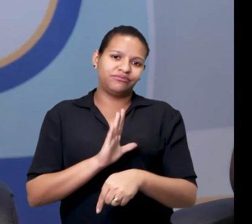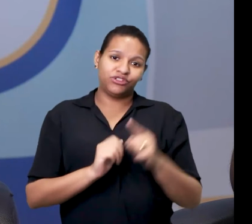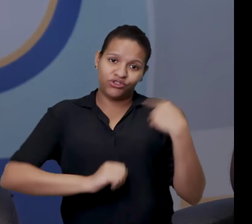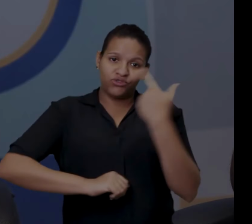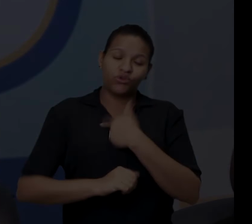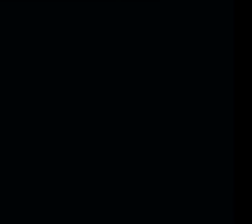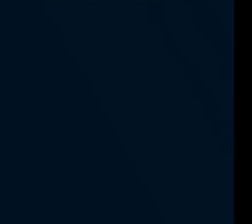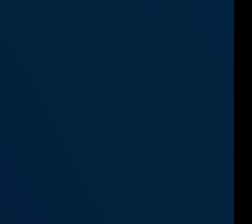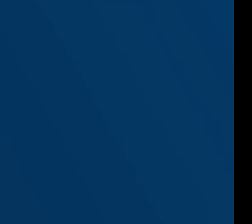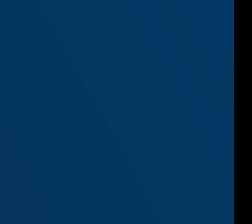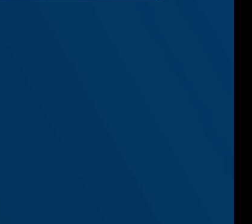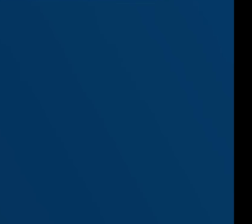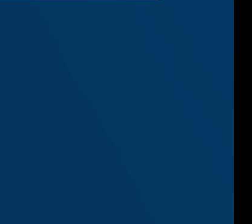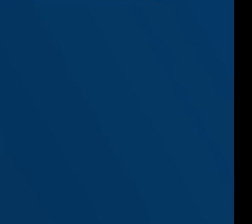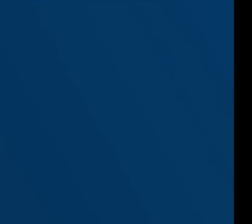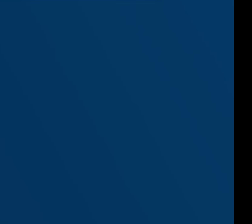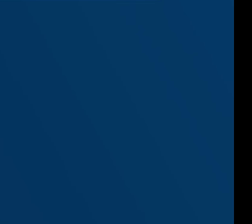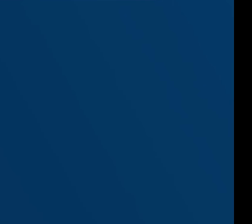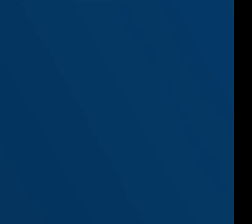gente assumiu o compromisso